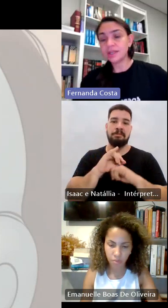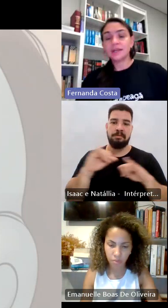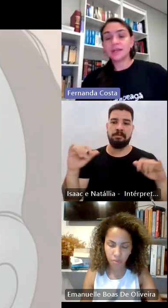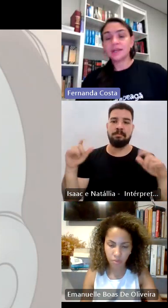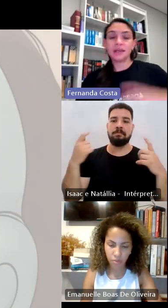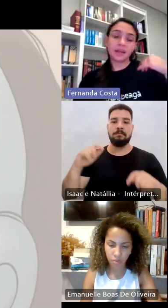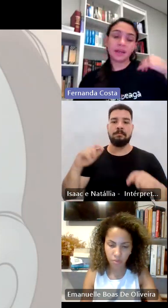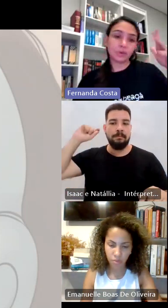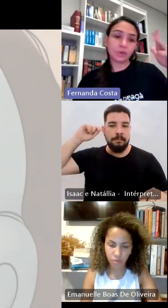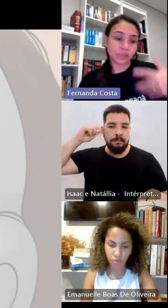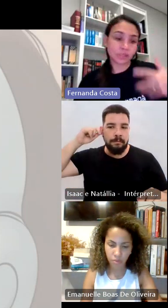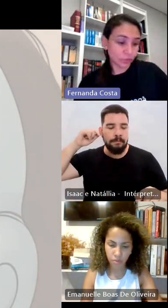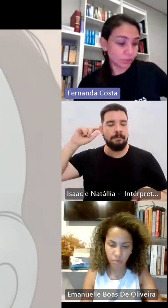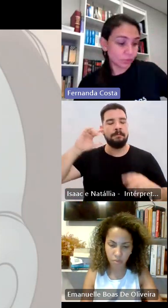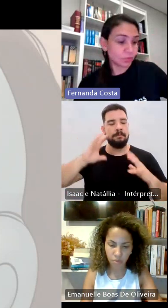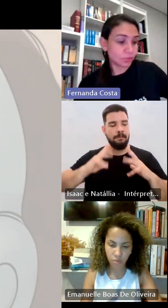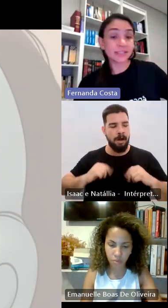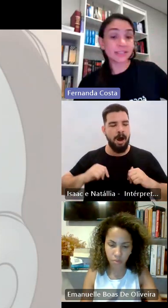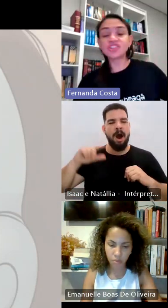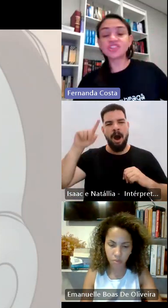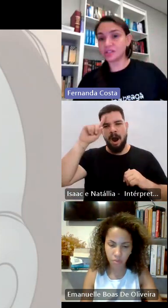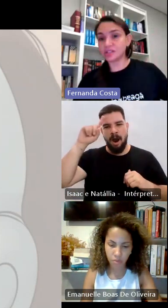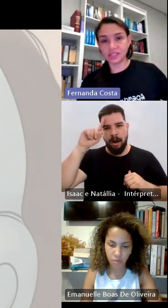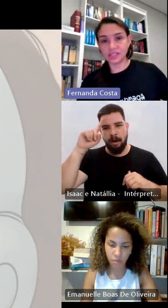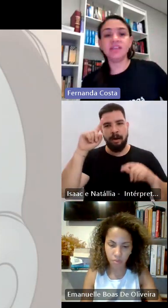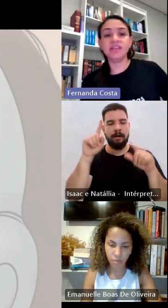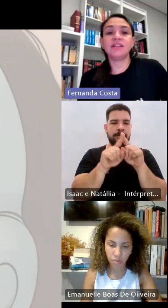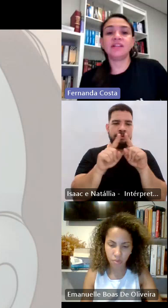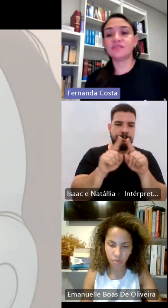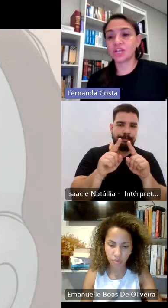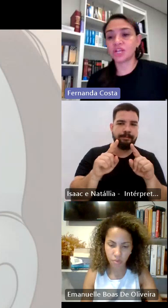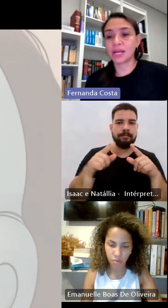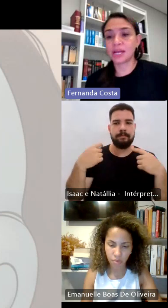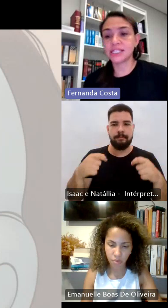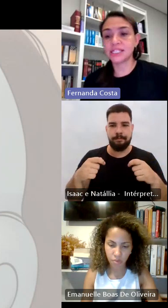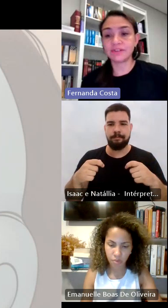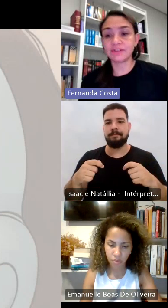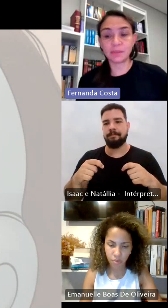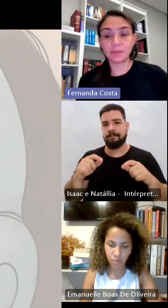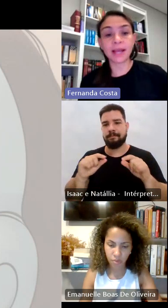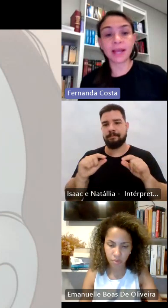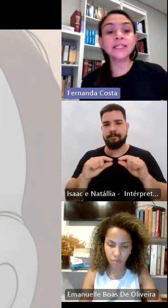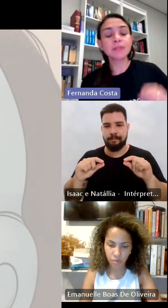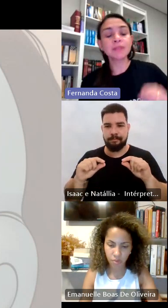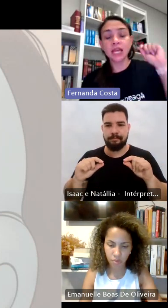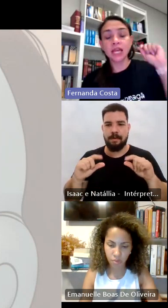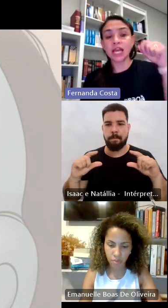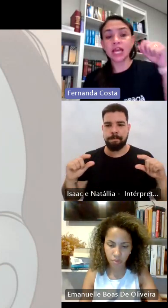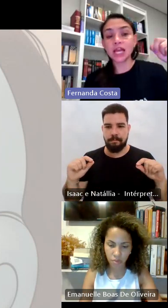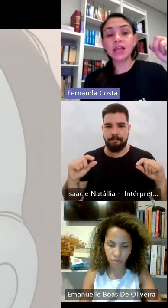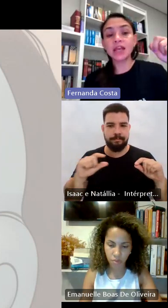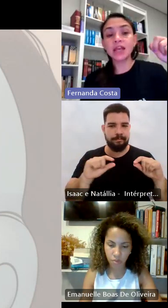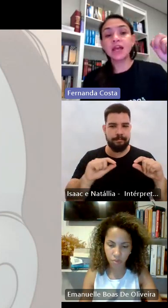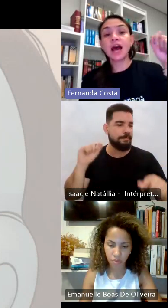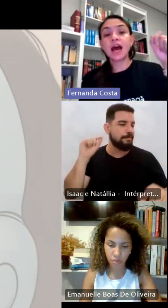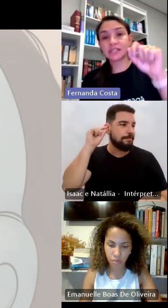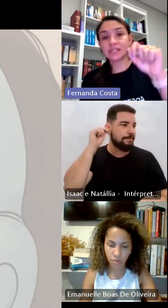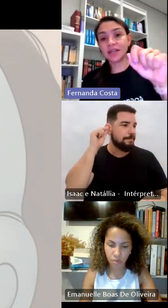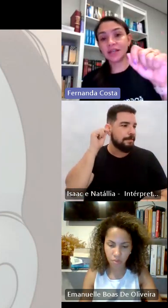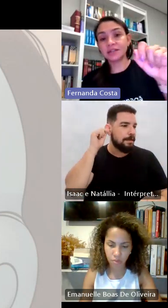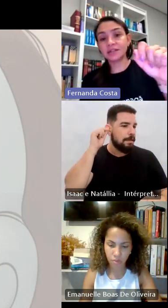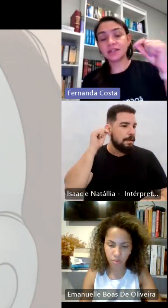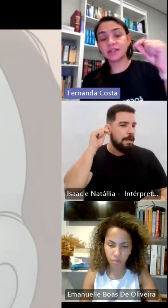né? A importância das artes flexíveis, vamos chamar assim, sem fazer propaganda, é